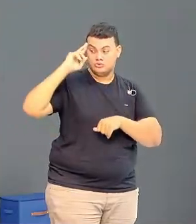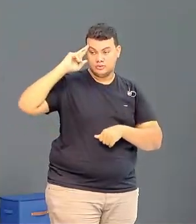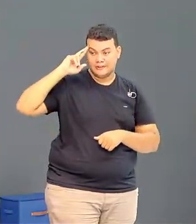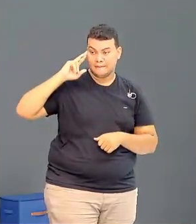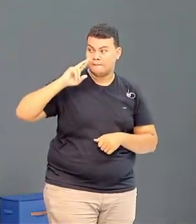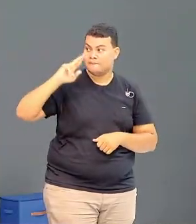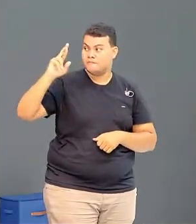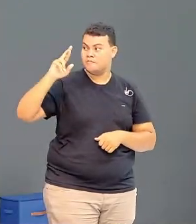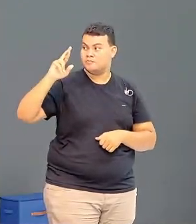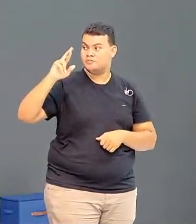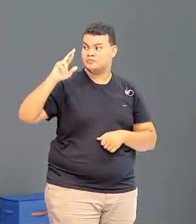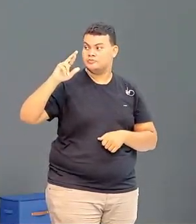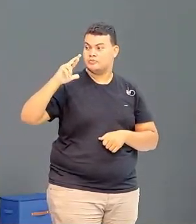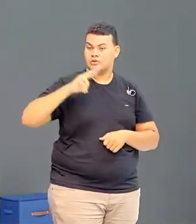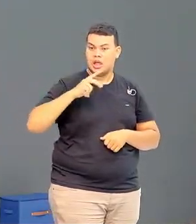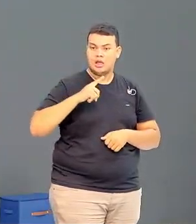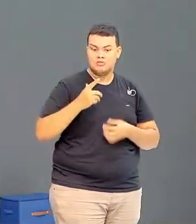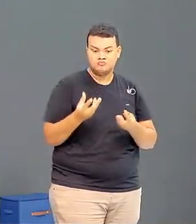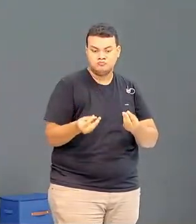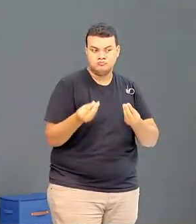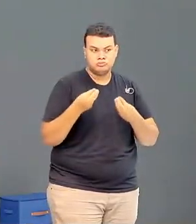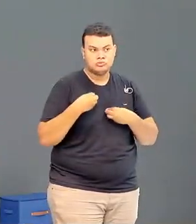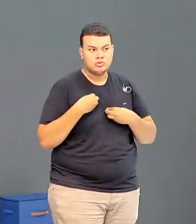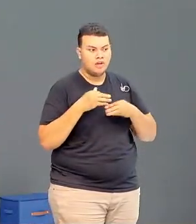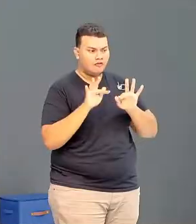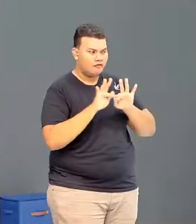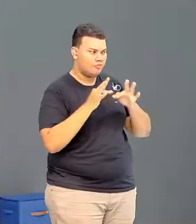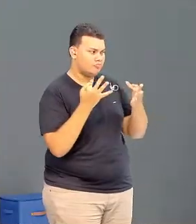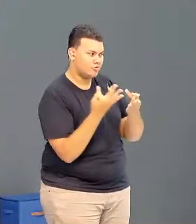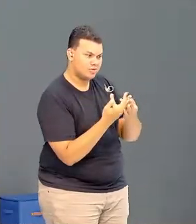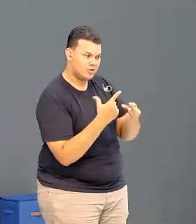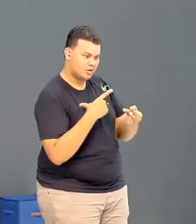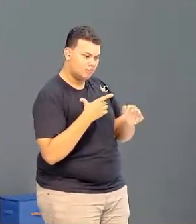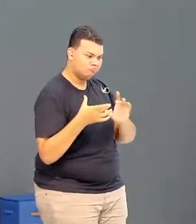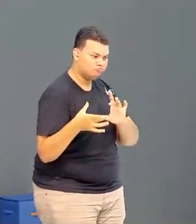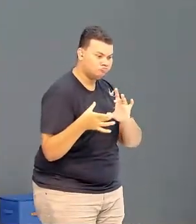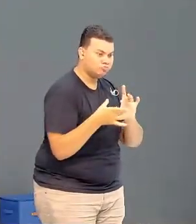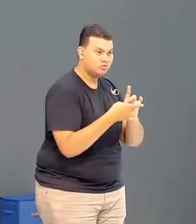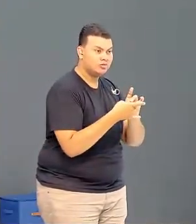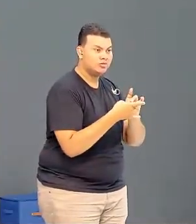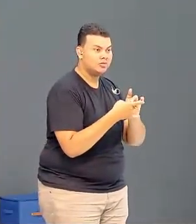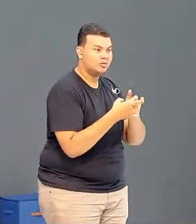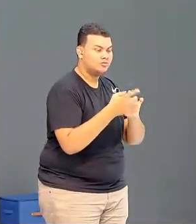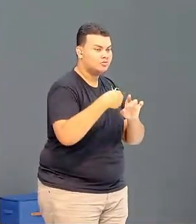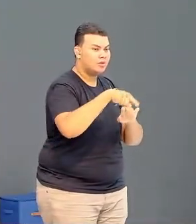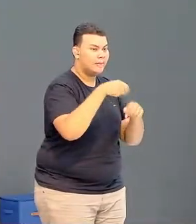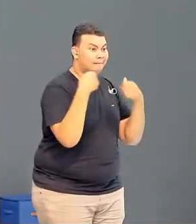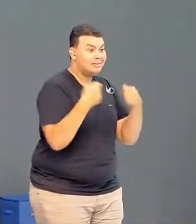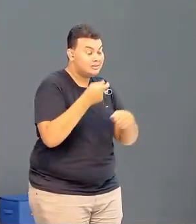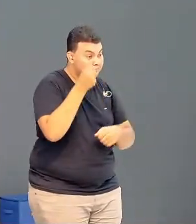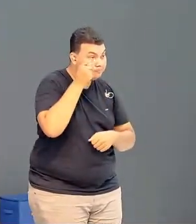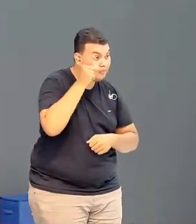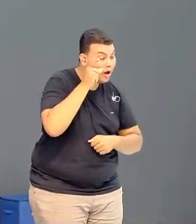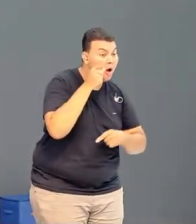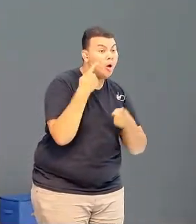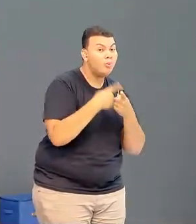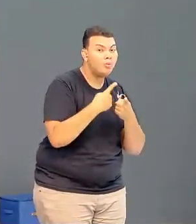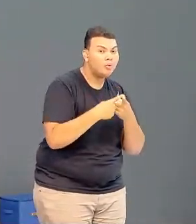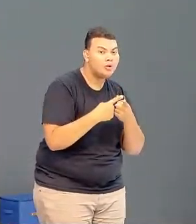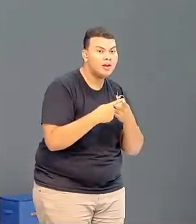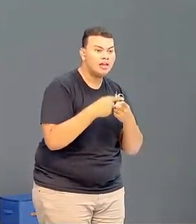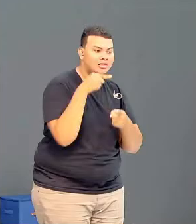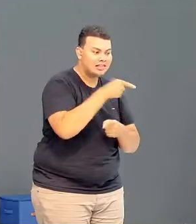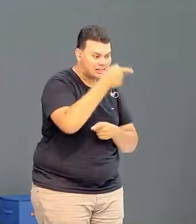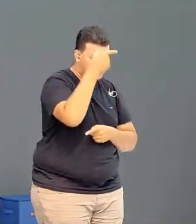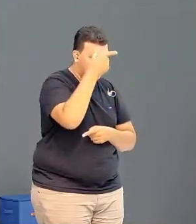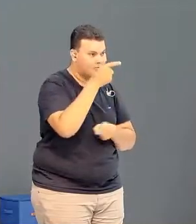fazendo ser usados por Ele para que a nossa família se torne mais sólida, se prepare. Aquele que não quer nem a tua paz, nem a